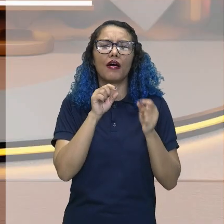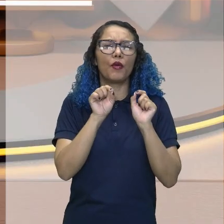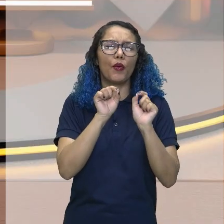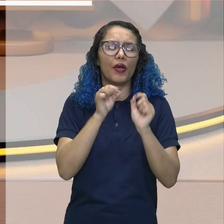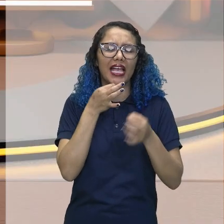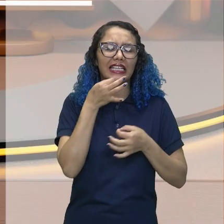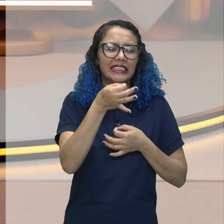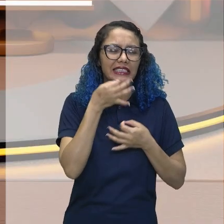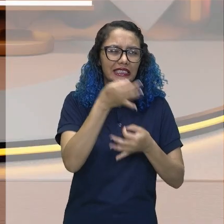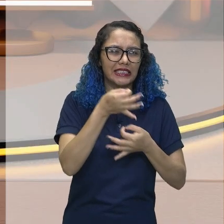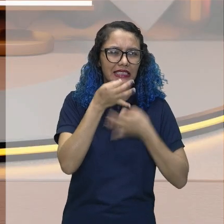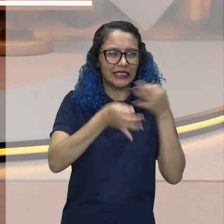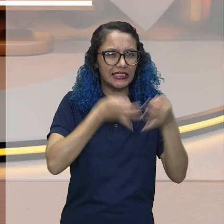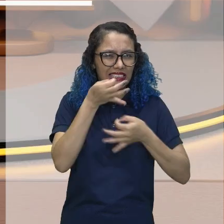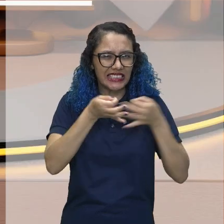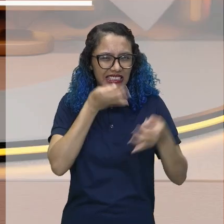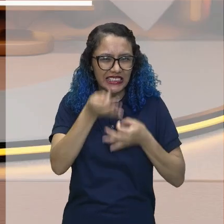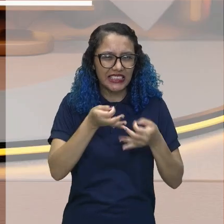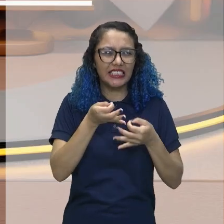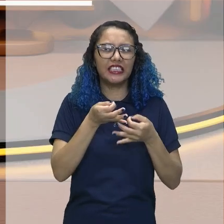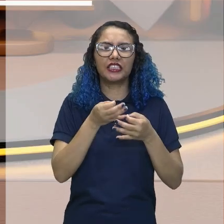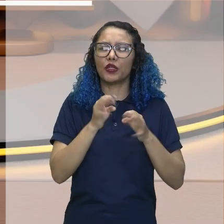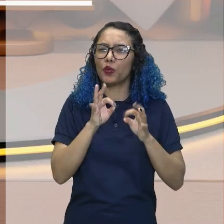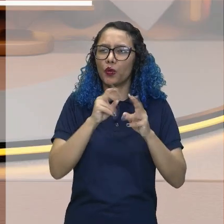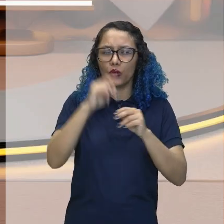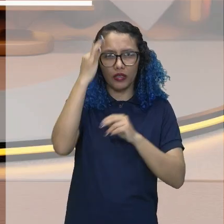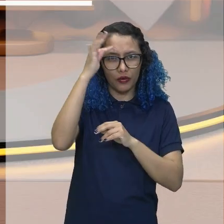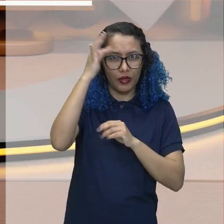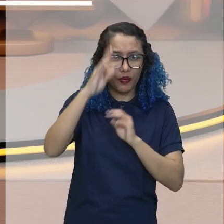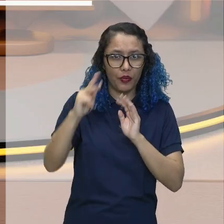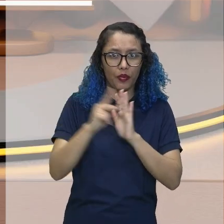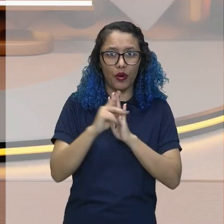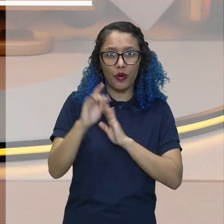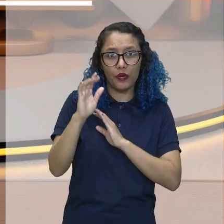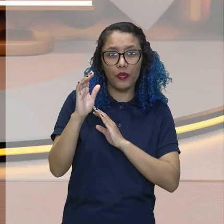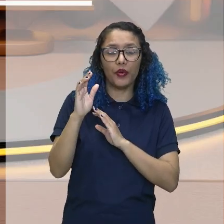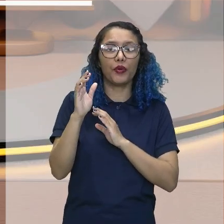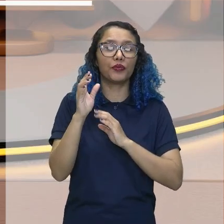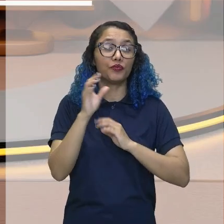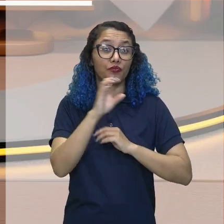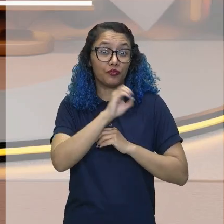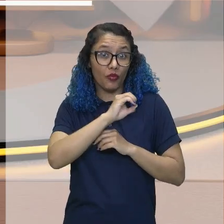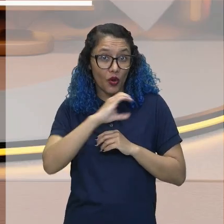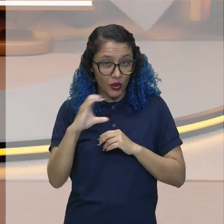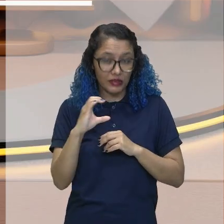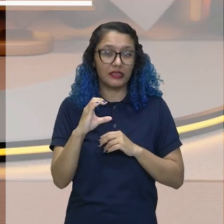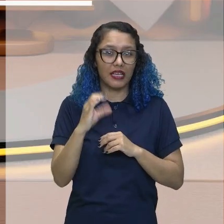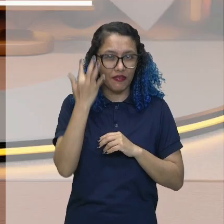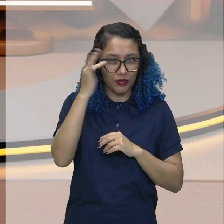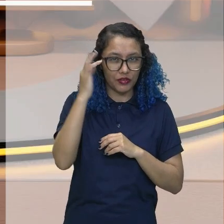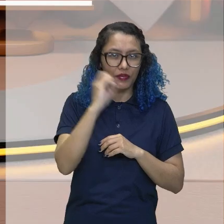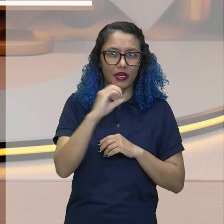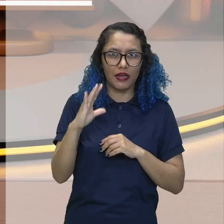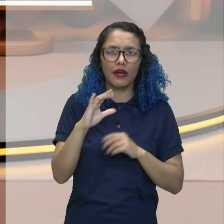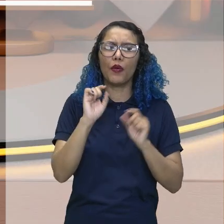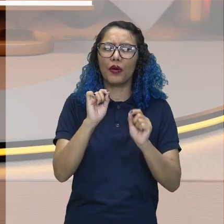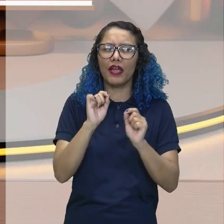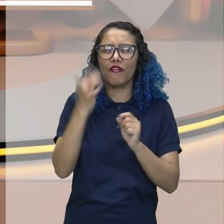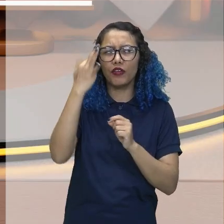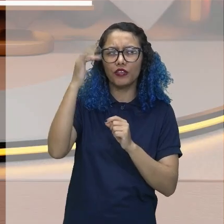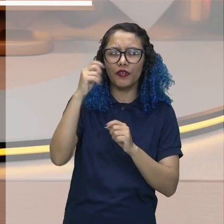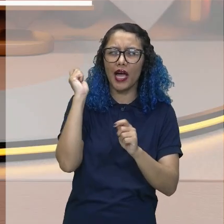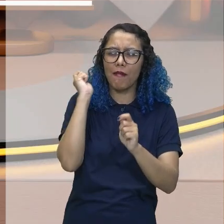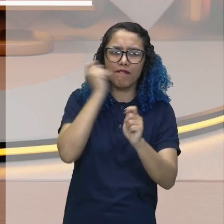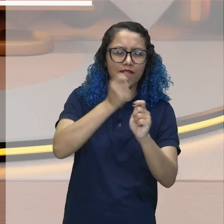esse pensamento ocidental. Por isso que dizem que Nietzsche foi a filosofia do martelo, porque ele saiu quebrando, né,